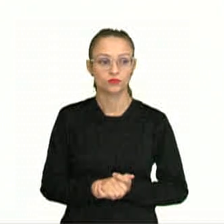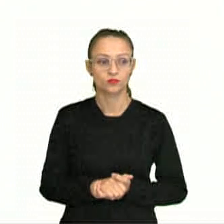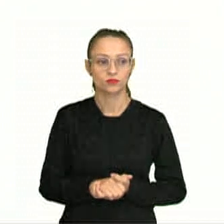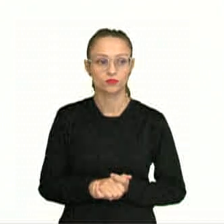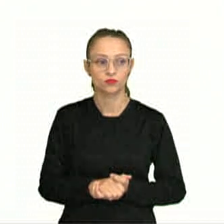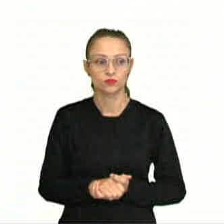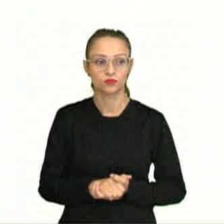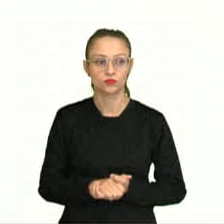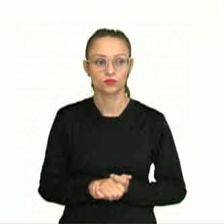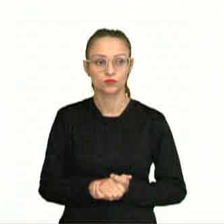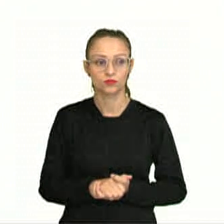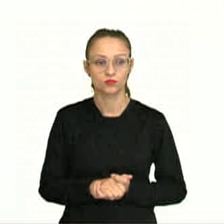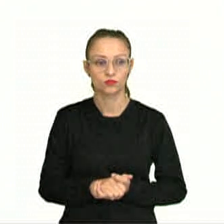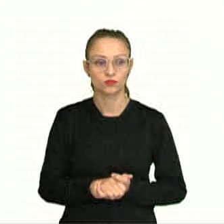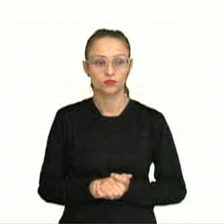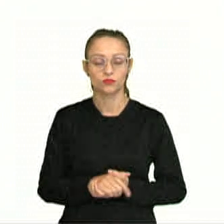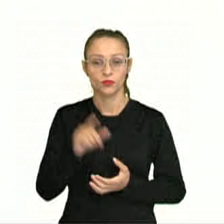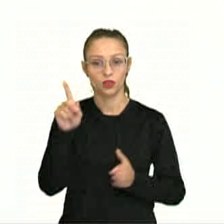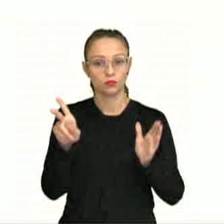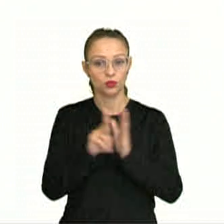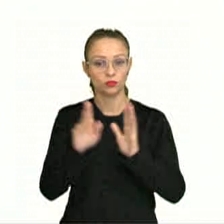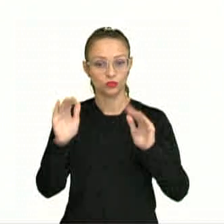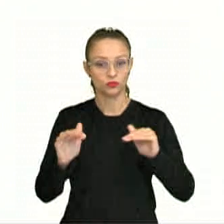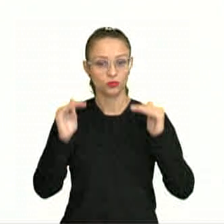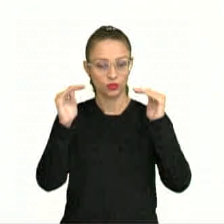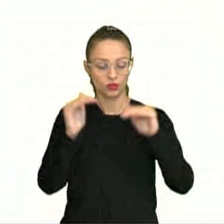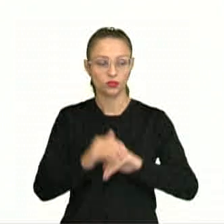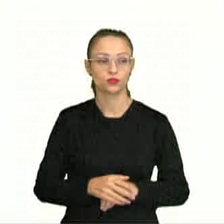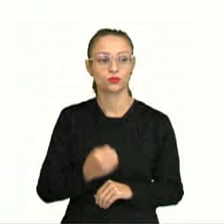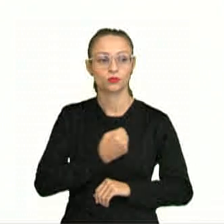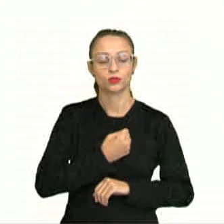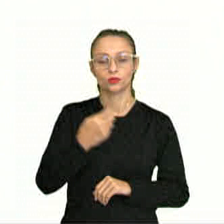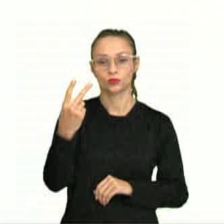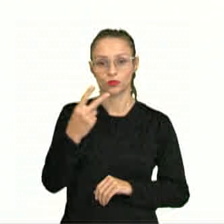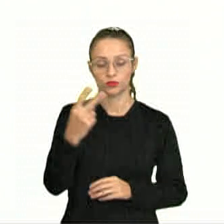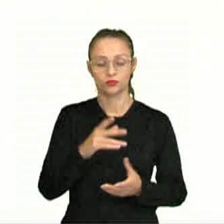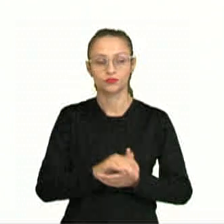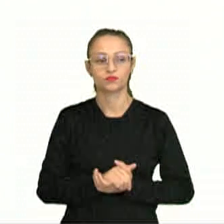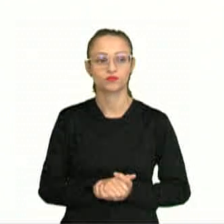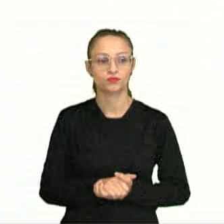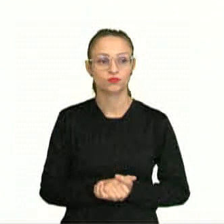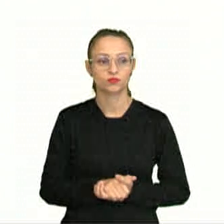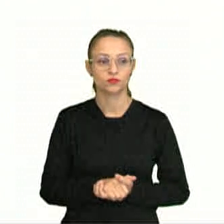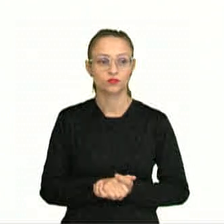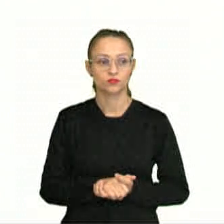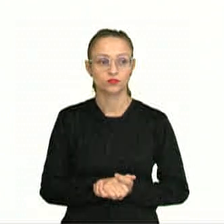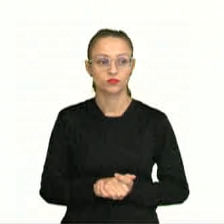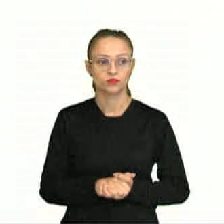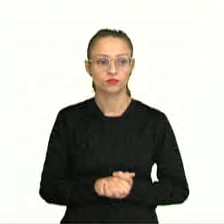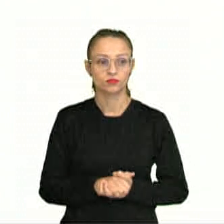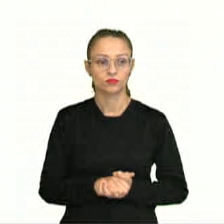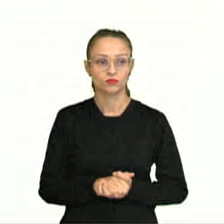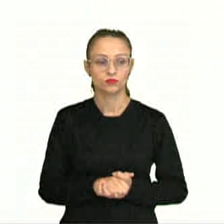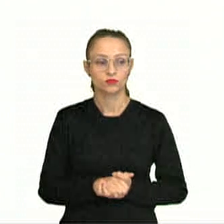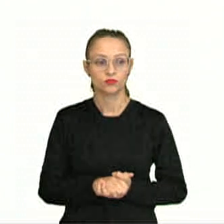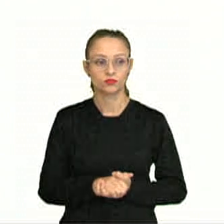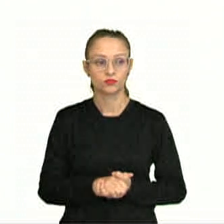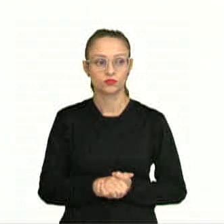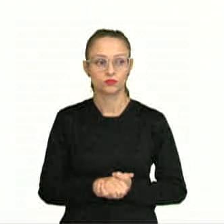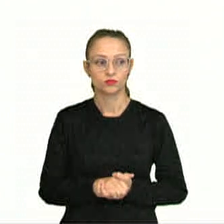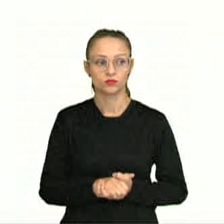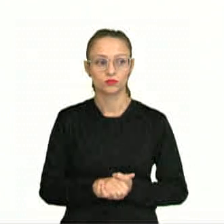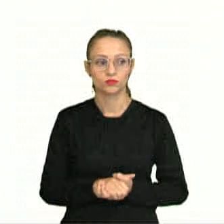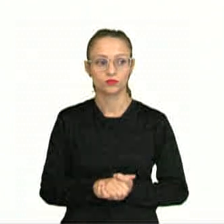primo. Superioridad, vamos usar. 2. La habitación de mi hermano es espacio que